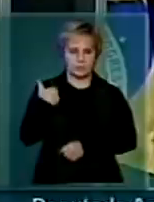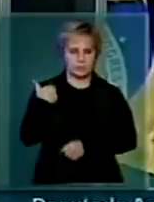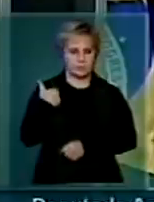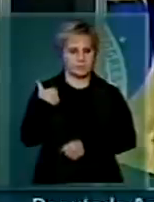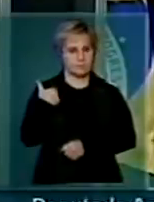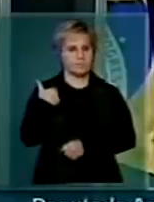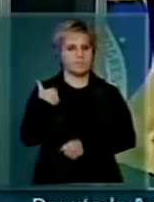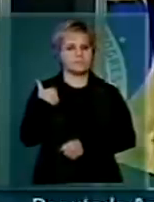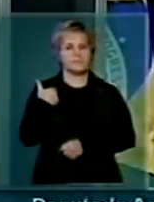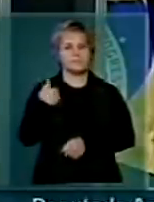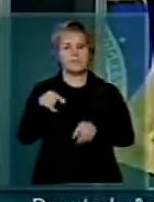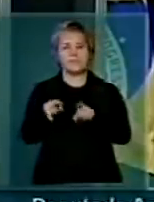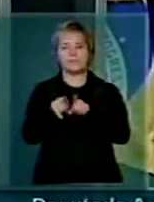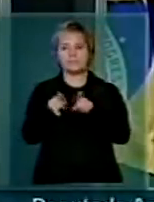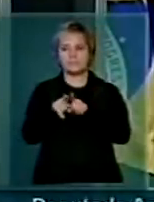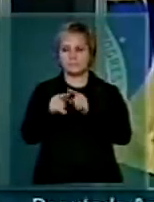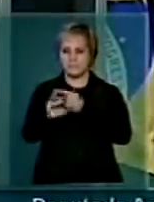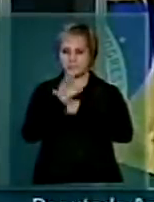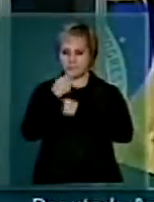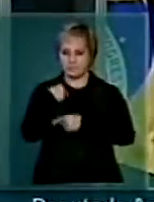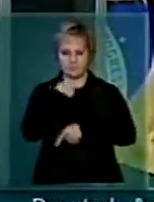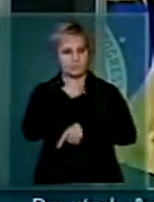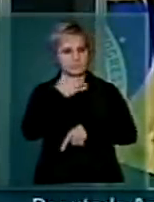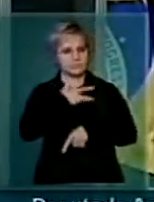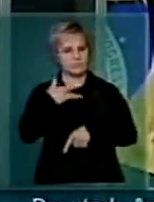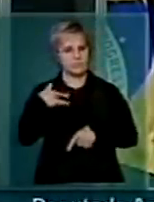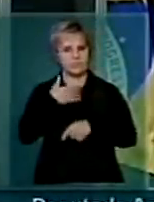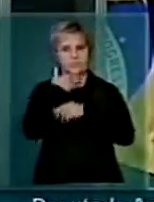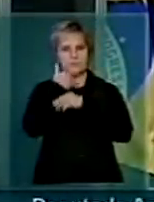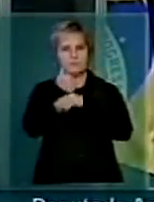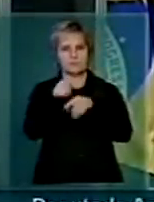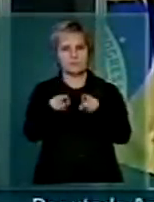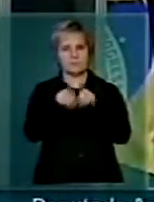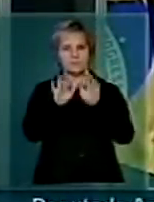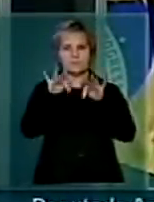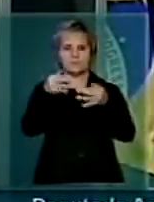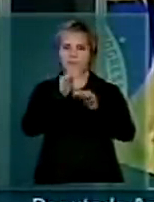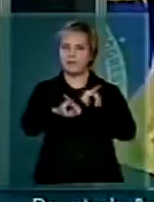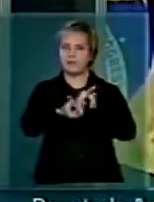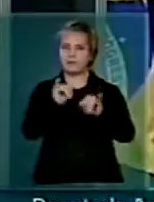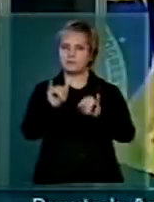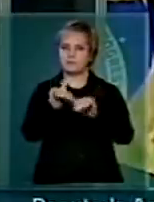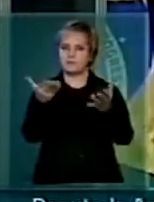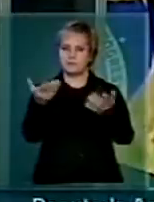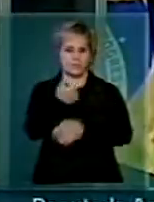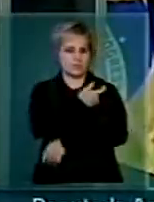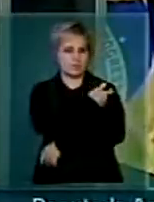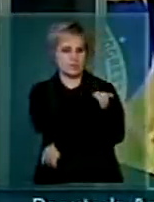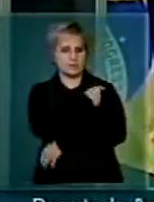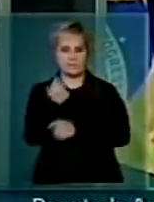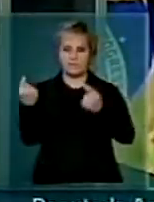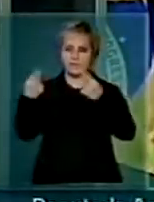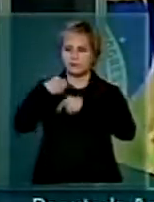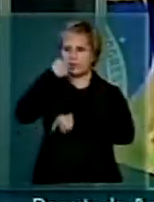a nossa imunização. E também, por fim, registrar que essa vacina,